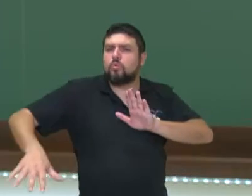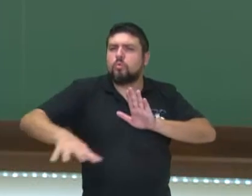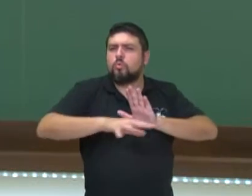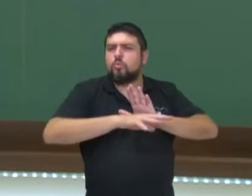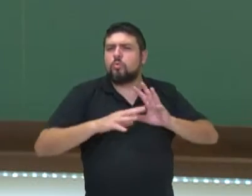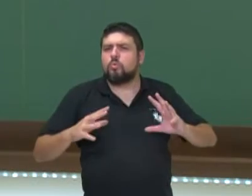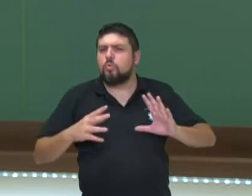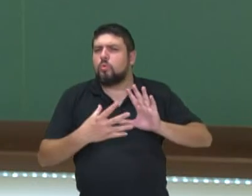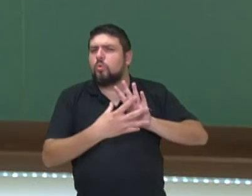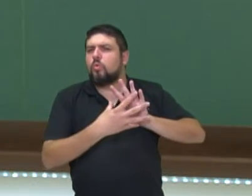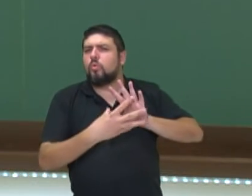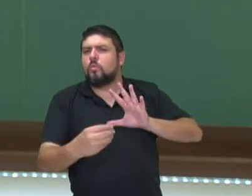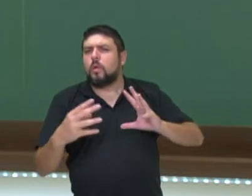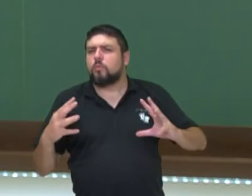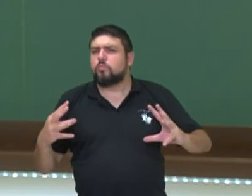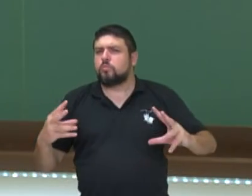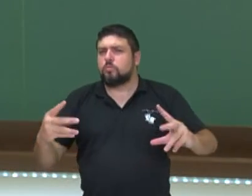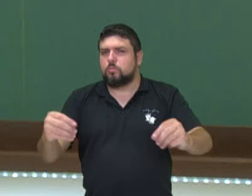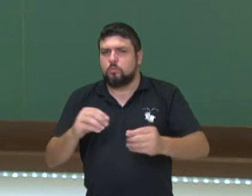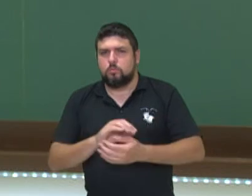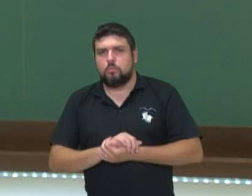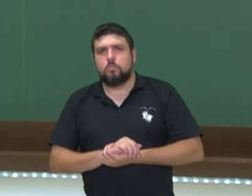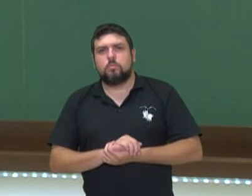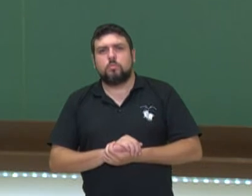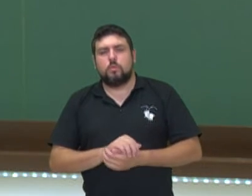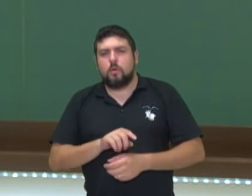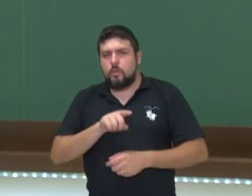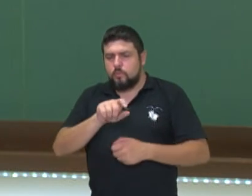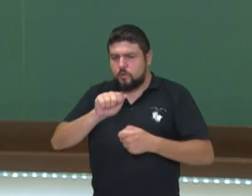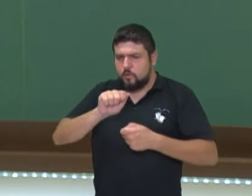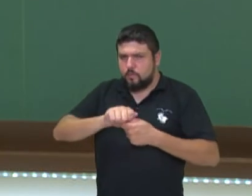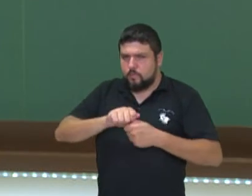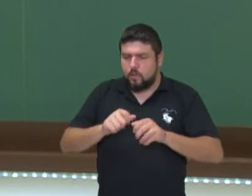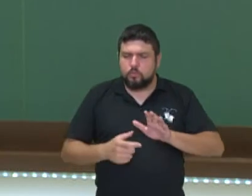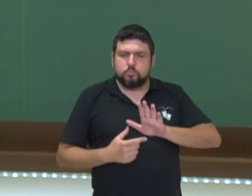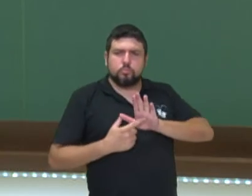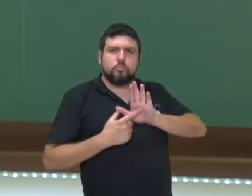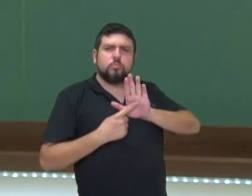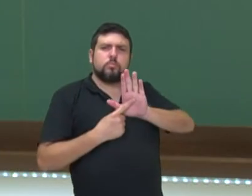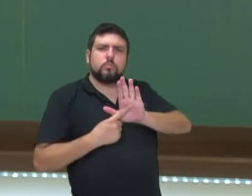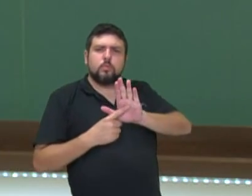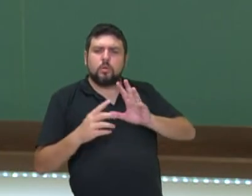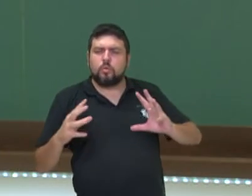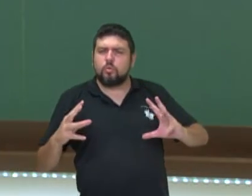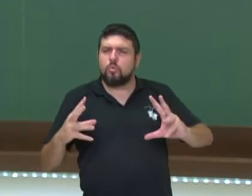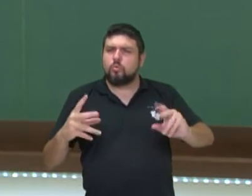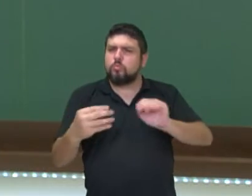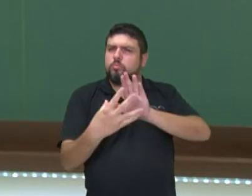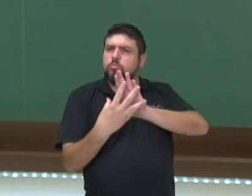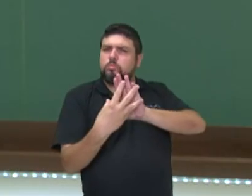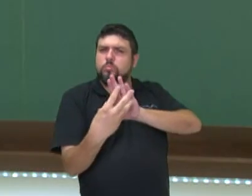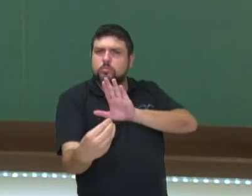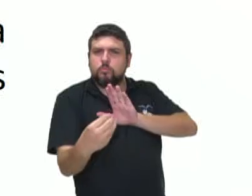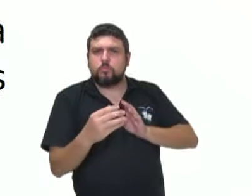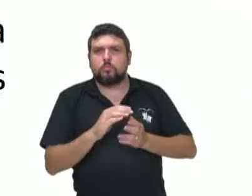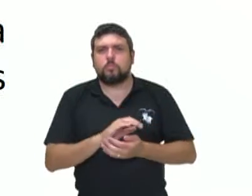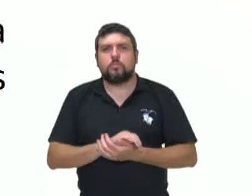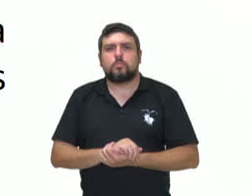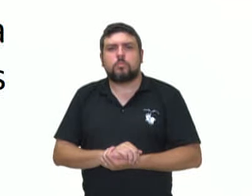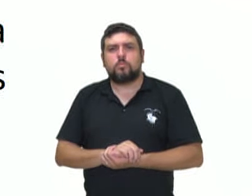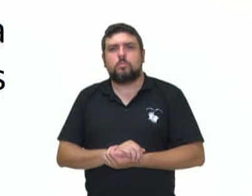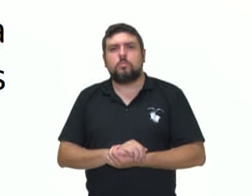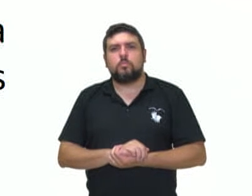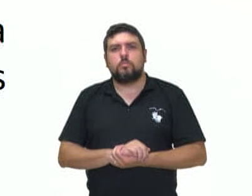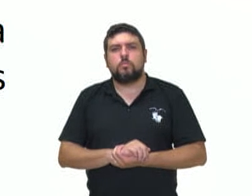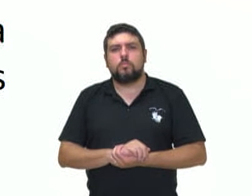Age de tal forma que a máxima de tua vontade possa valer como uma lei universal. Isso é bem importante. Quando temos